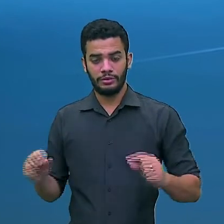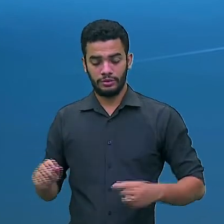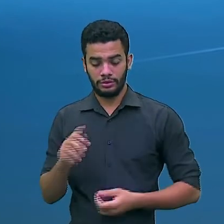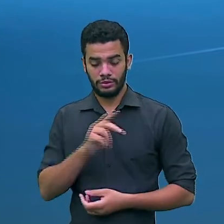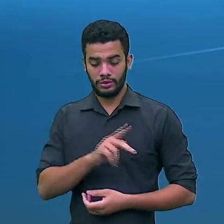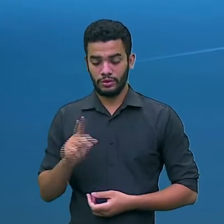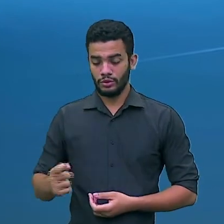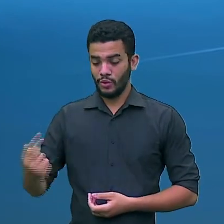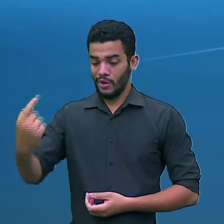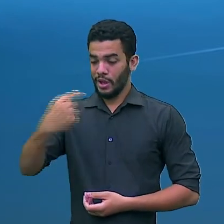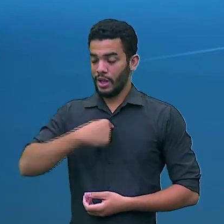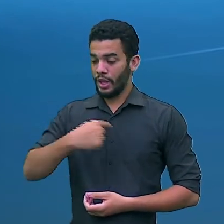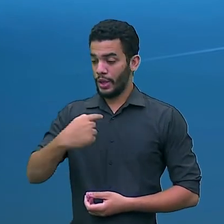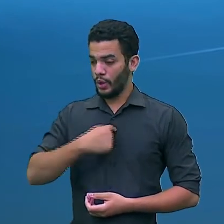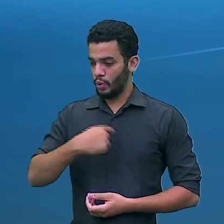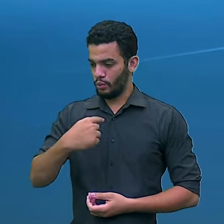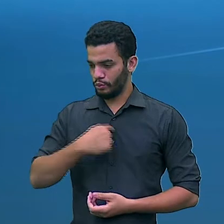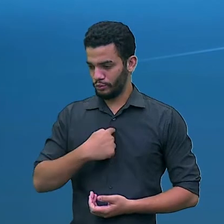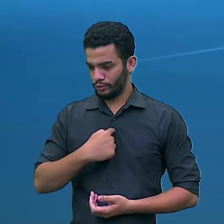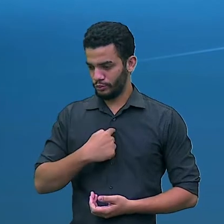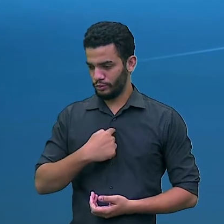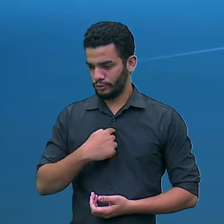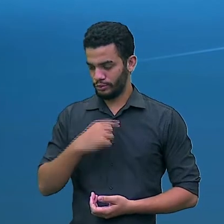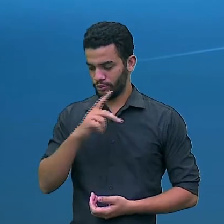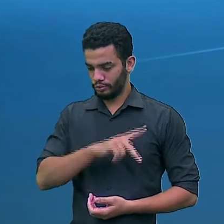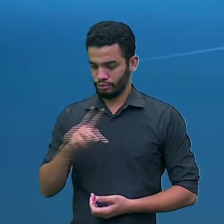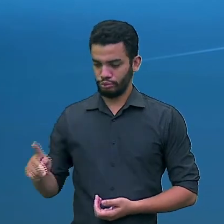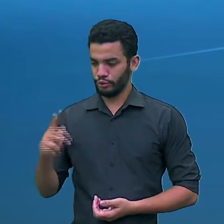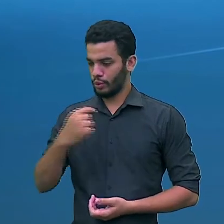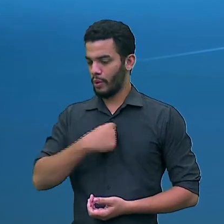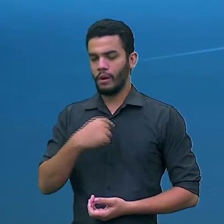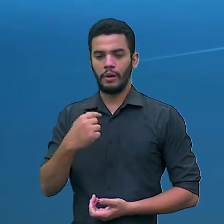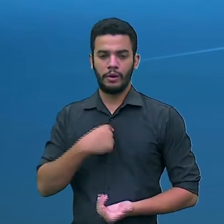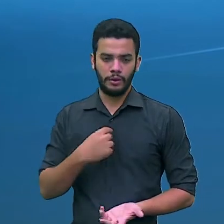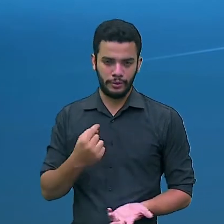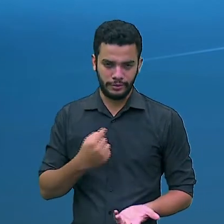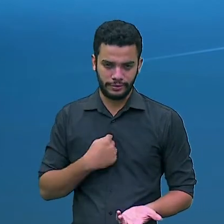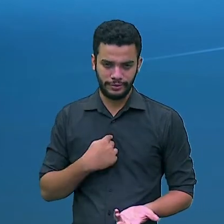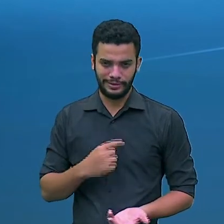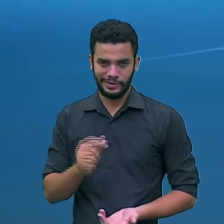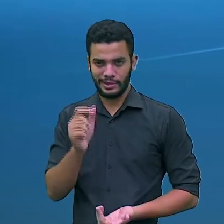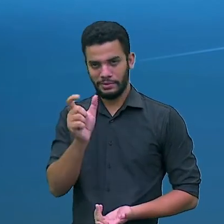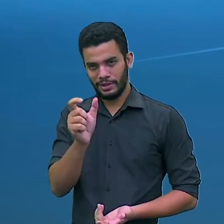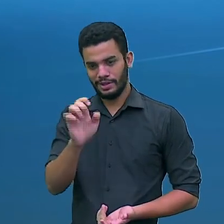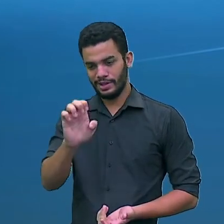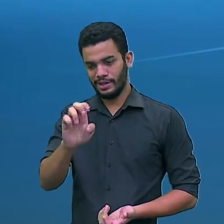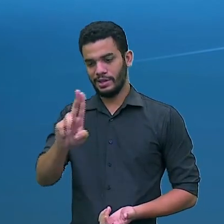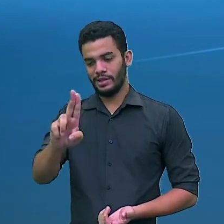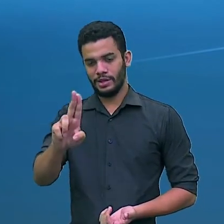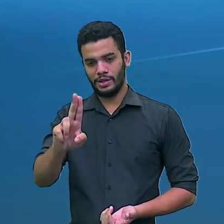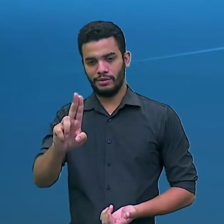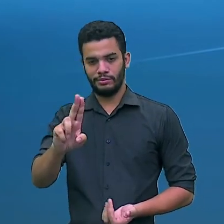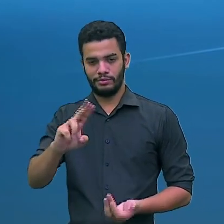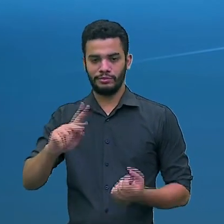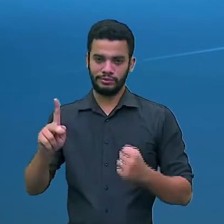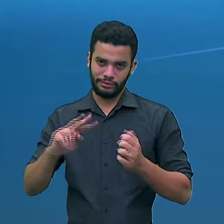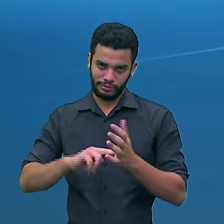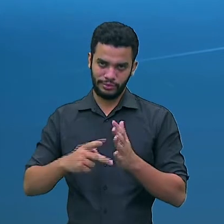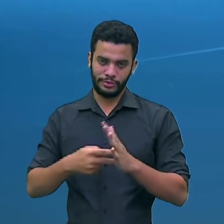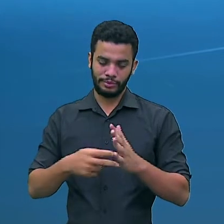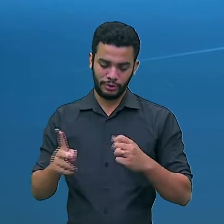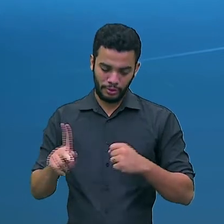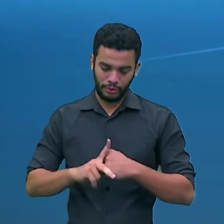eu. Pronome aqui é o pronome pessoal do caso reto, substituiu o nome, não é mesmo? Teve uma relação com